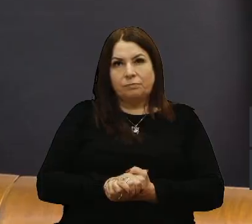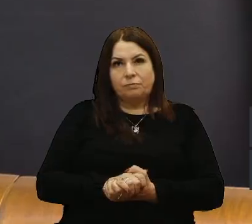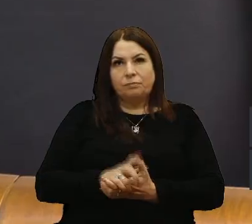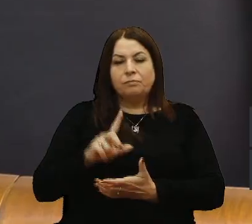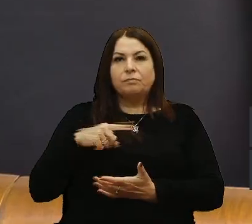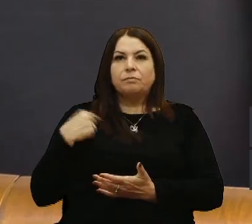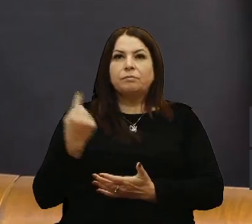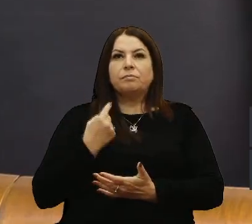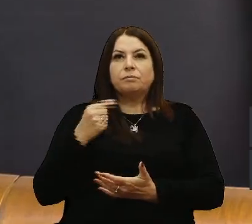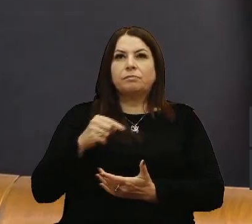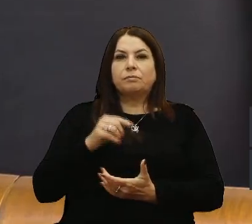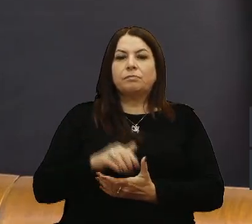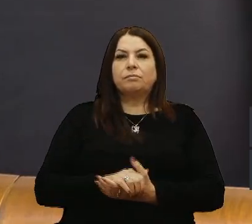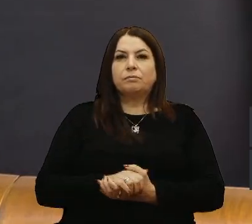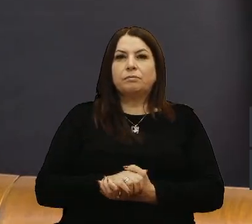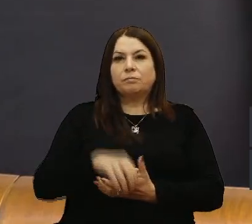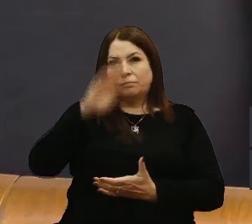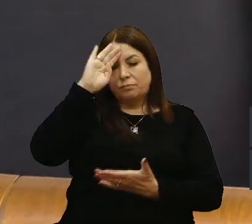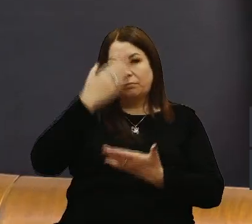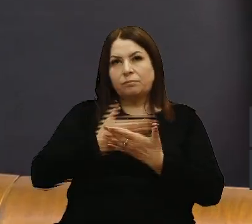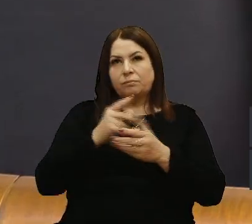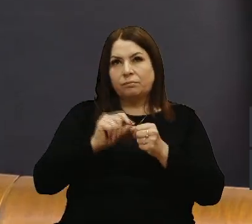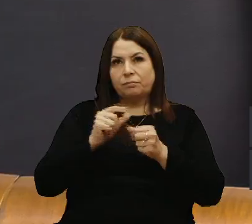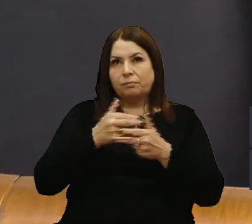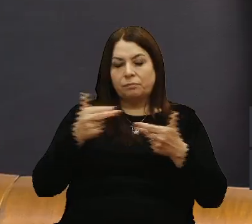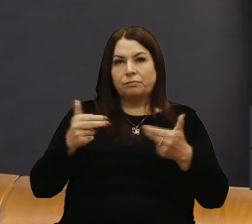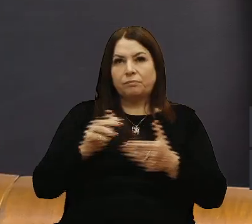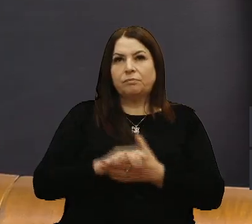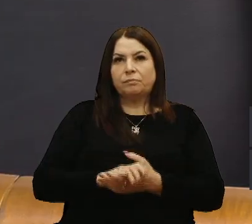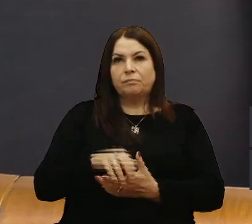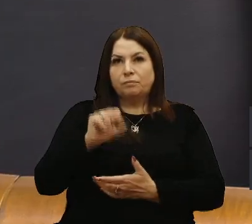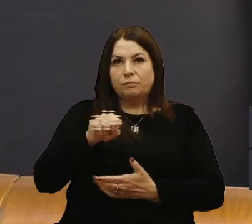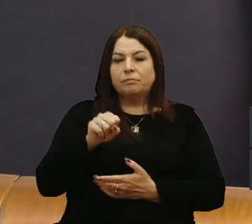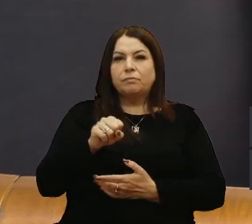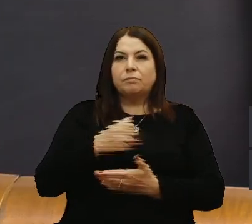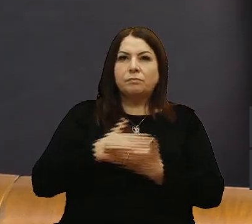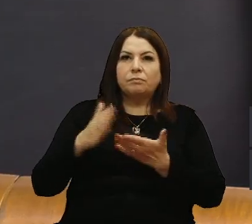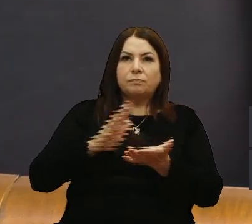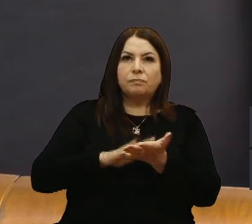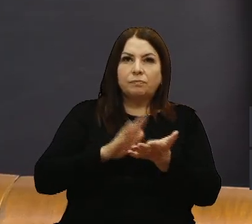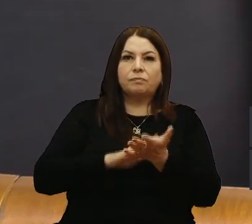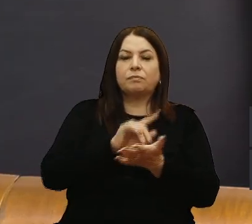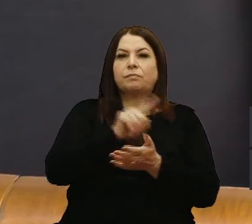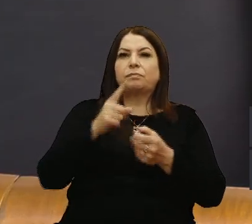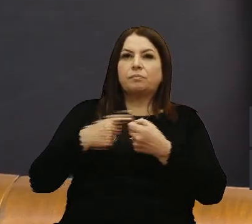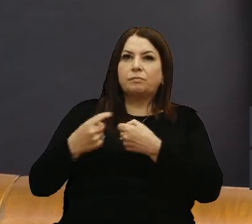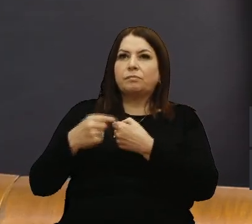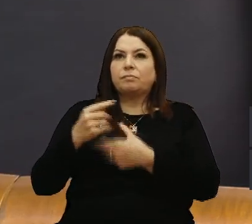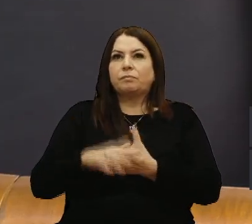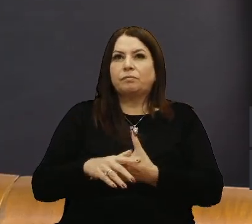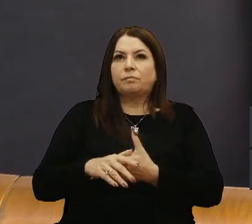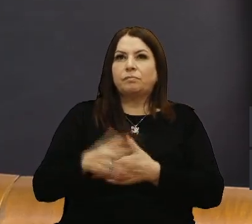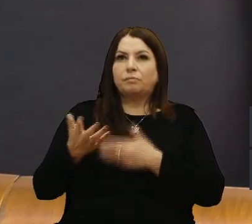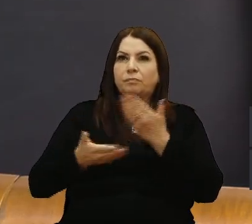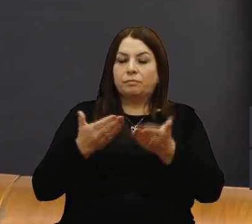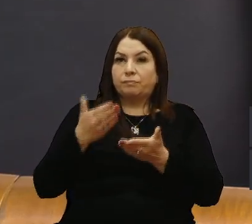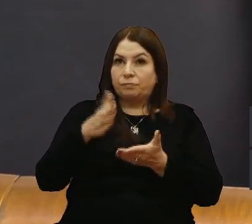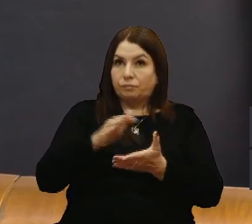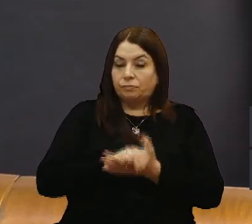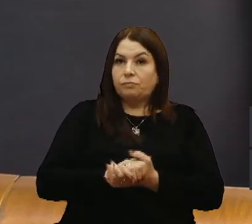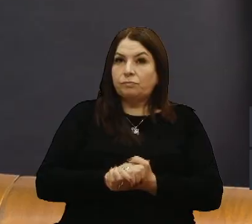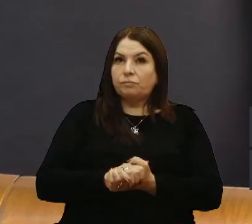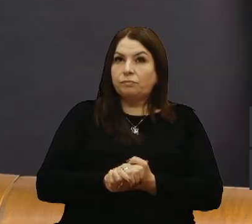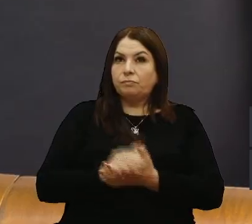nós acreditamos que tem que ser feita alguma coisa assim e tem que começar a ser cobrado desses municípios que estão sendo atendidos aqui. E